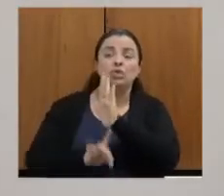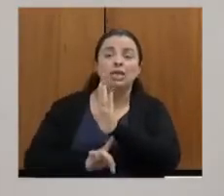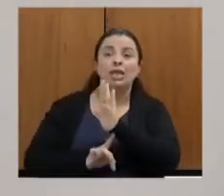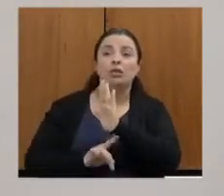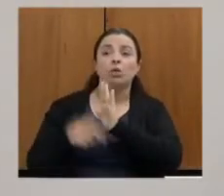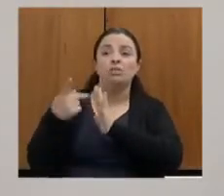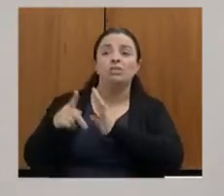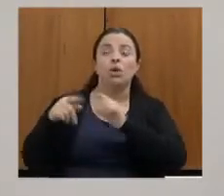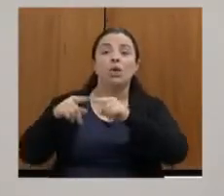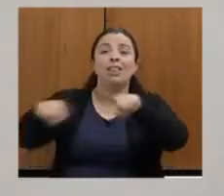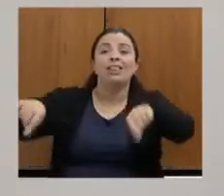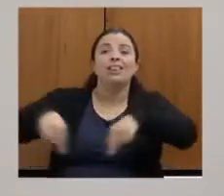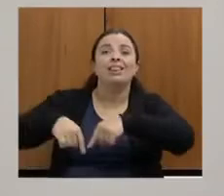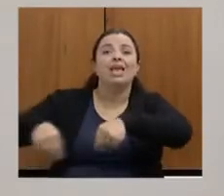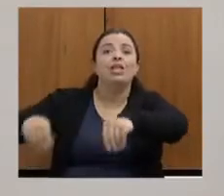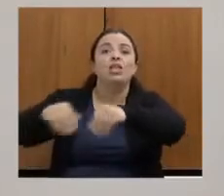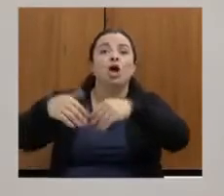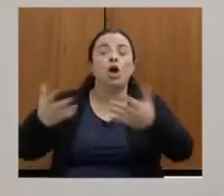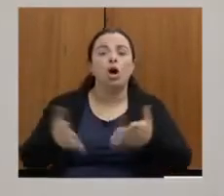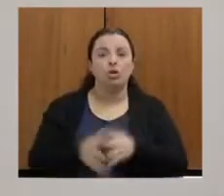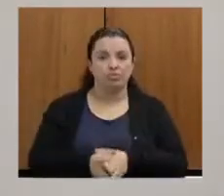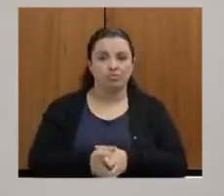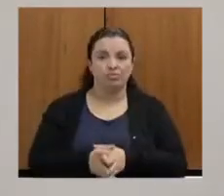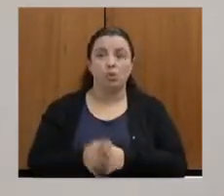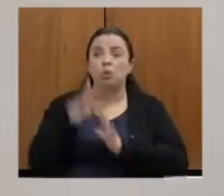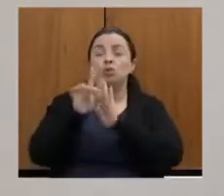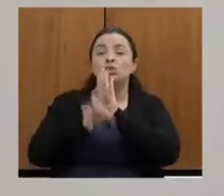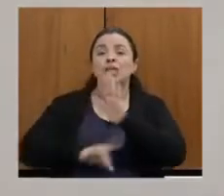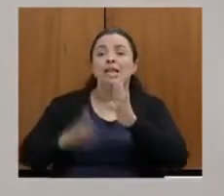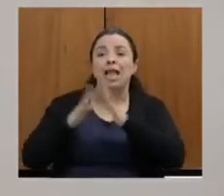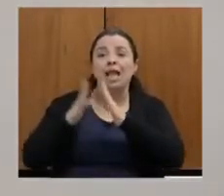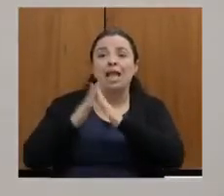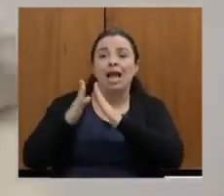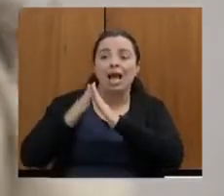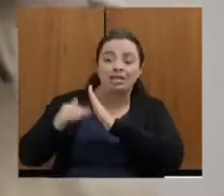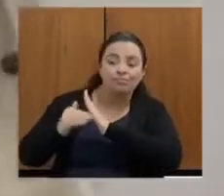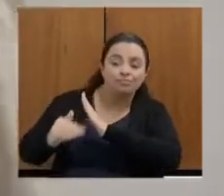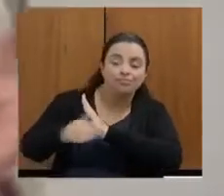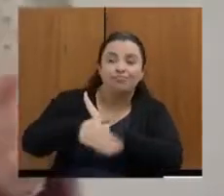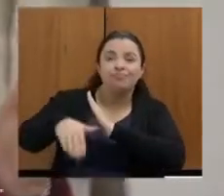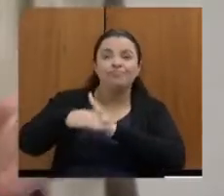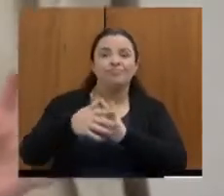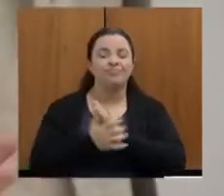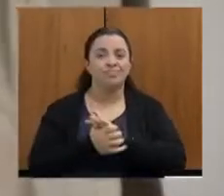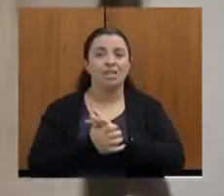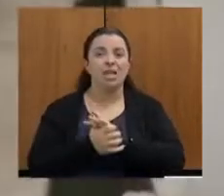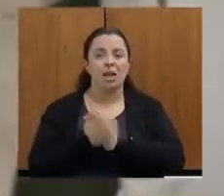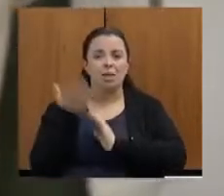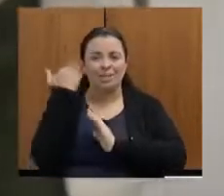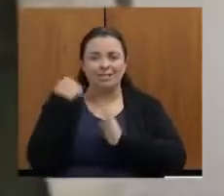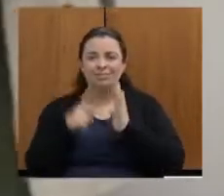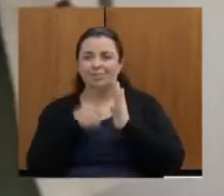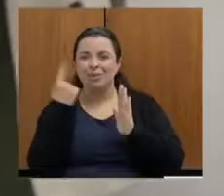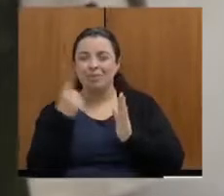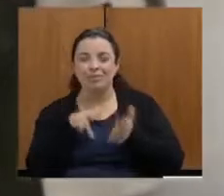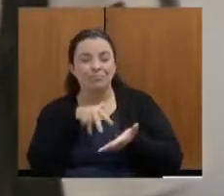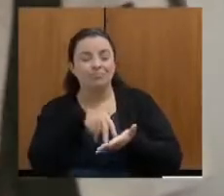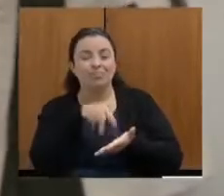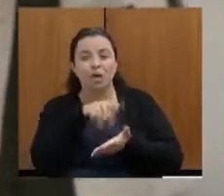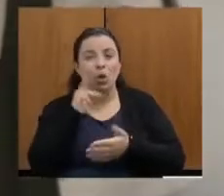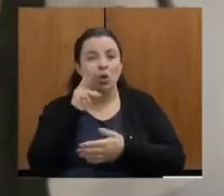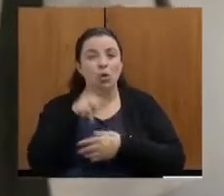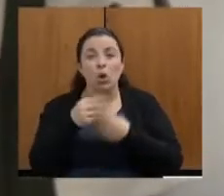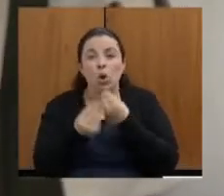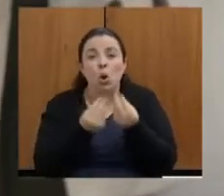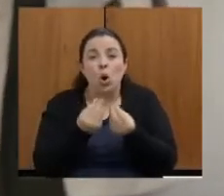lembro da primeira vez que eu estive em Barra Longa como que a a lama destruiu o quintal